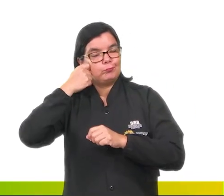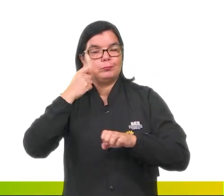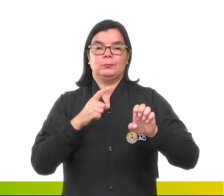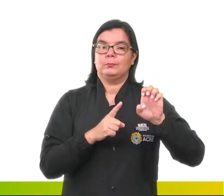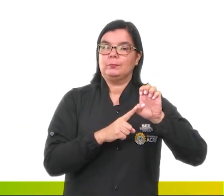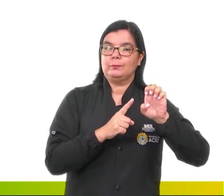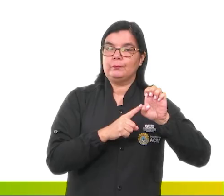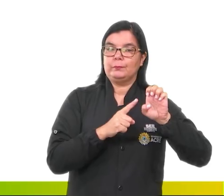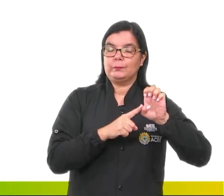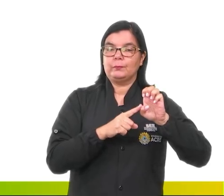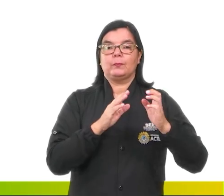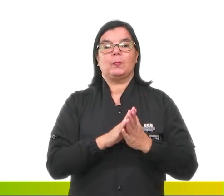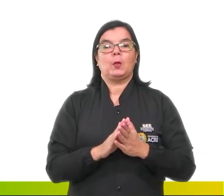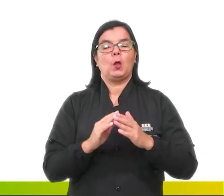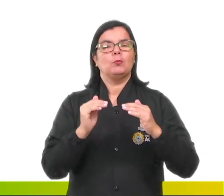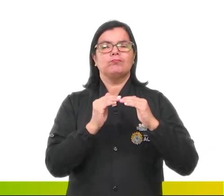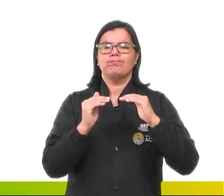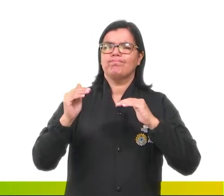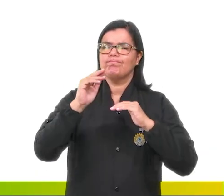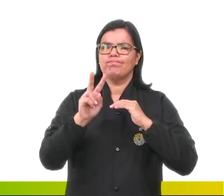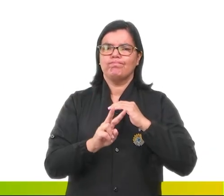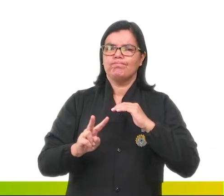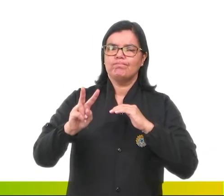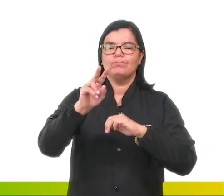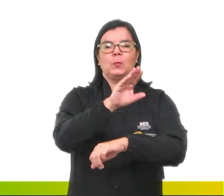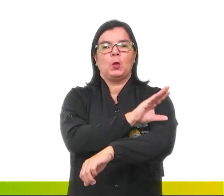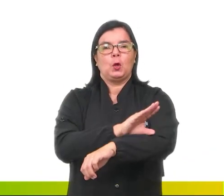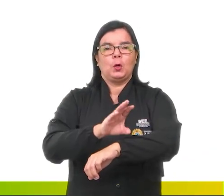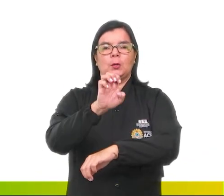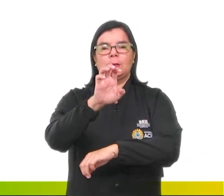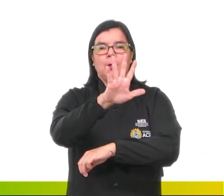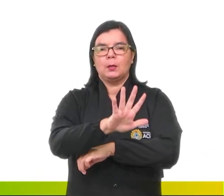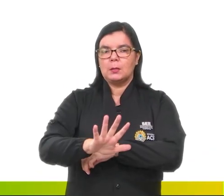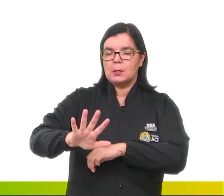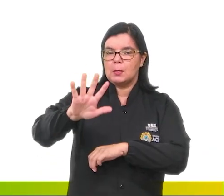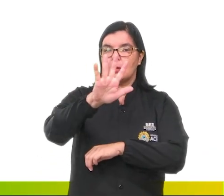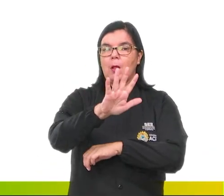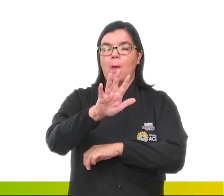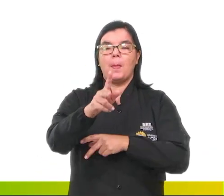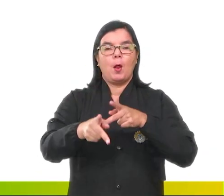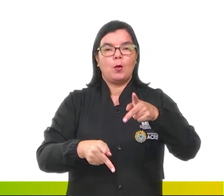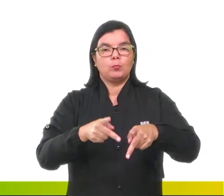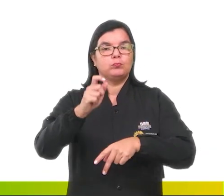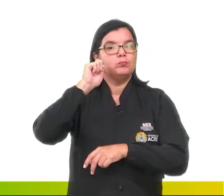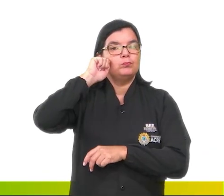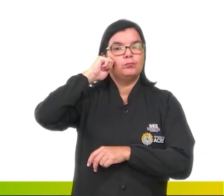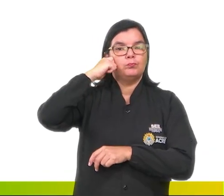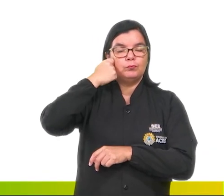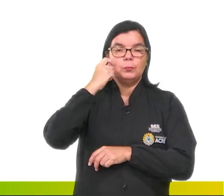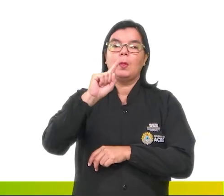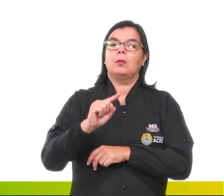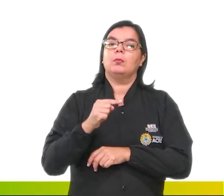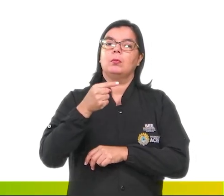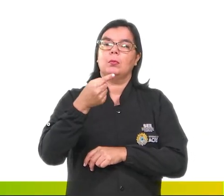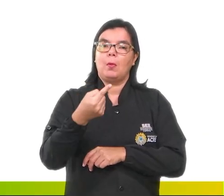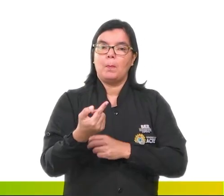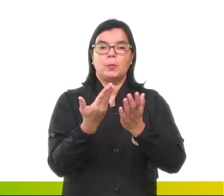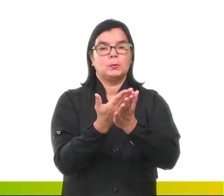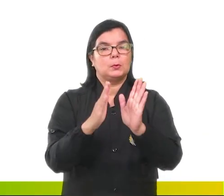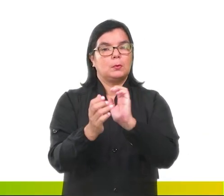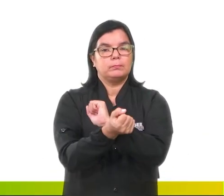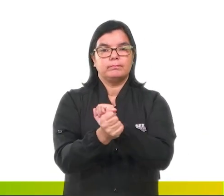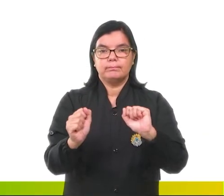E, supervalorização da cultura europeia pela população negra após a